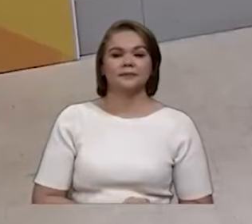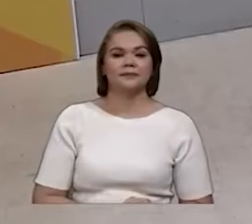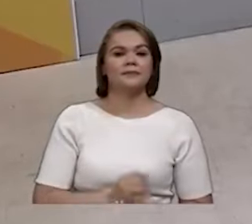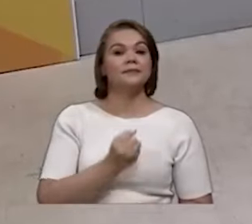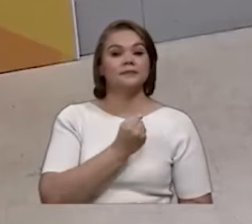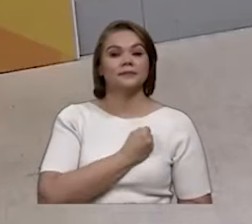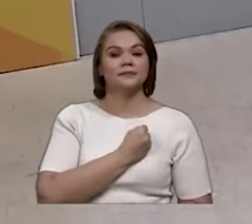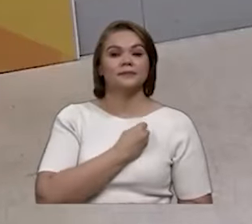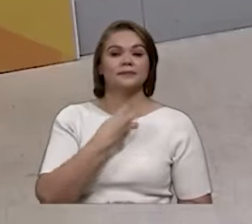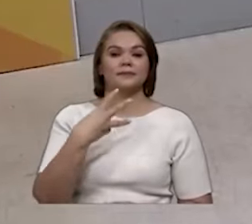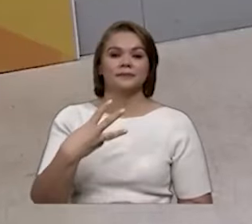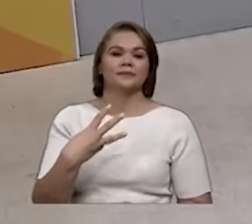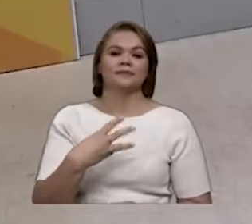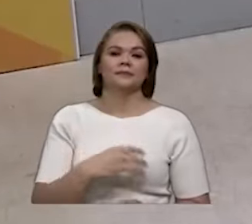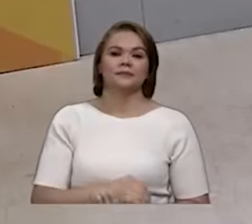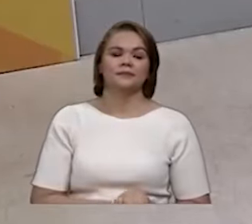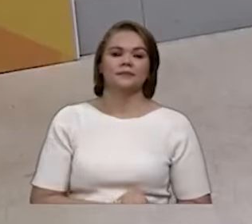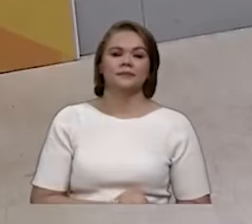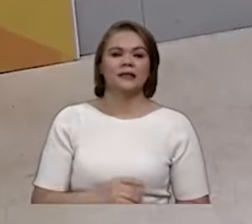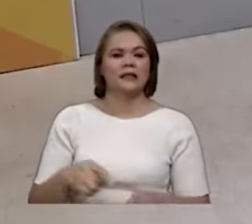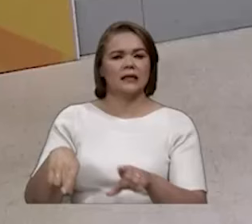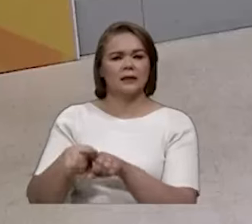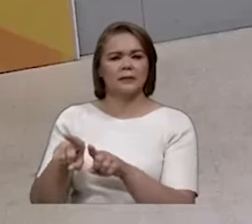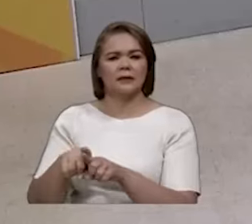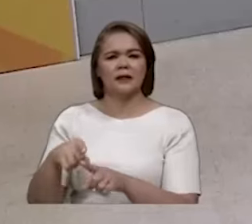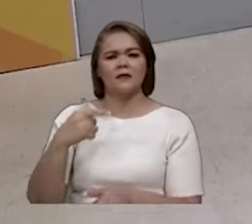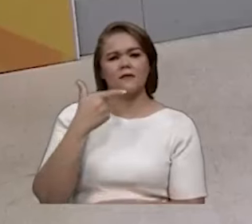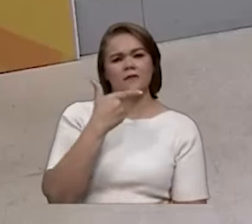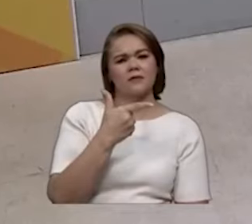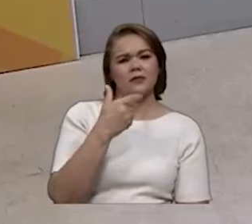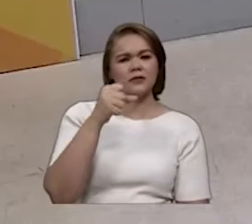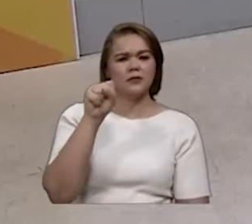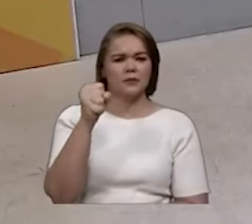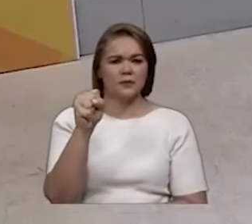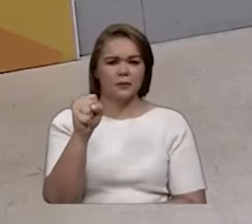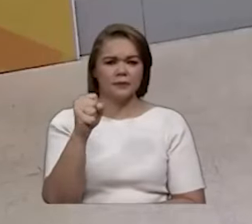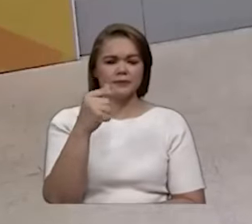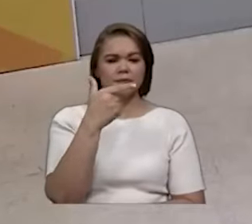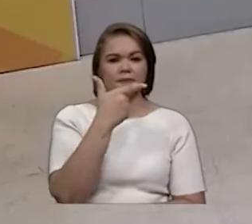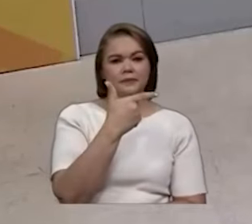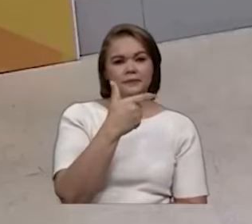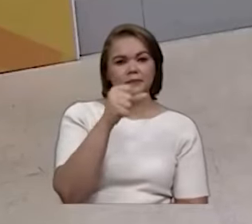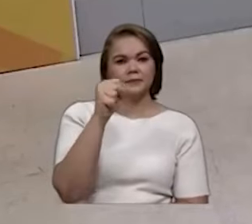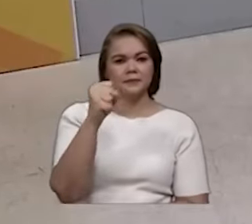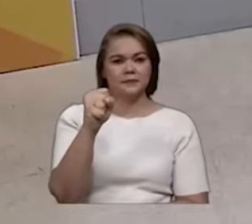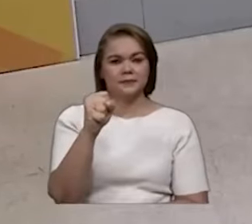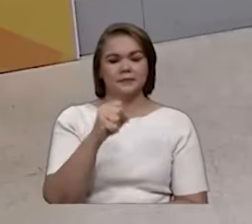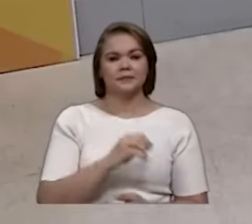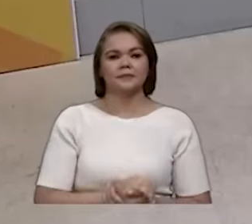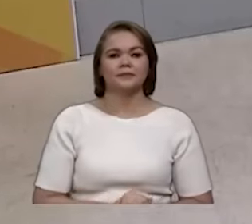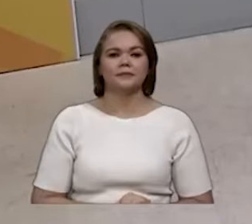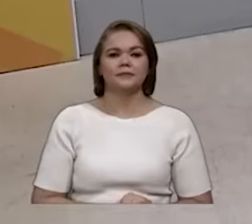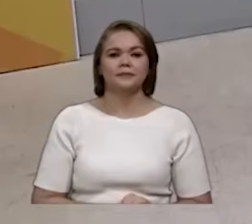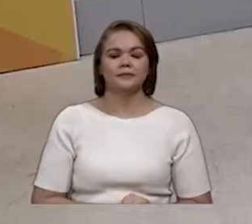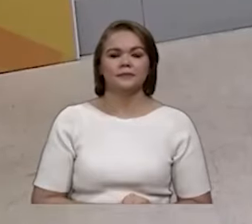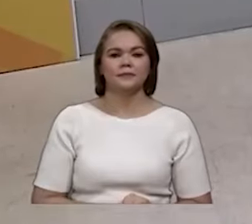Número 3, também tem o 28, 28.